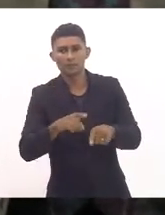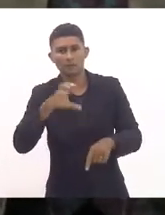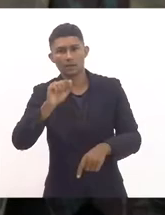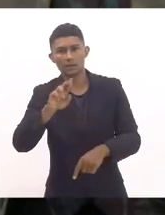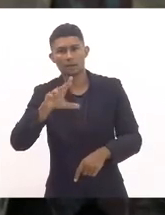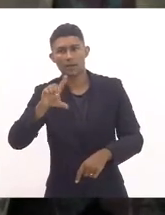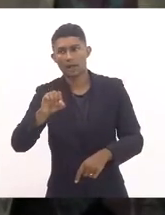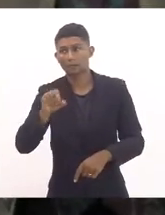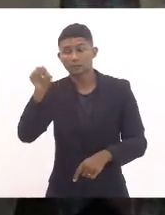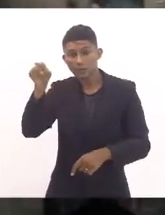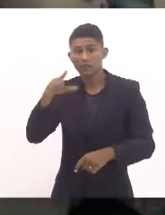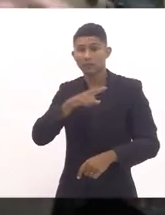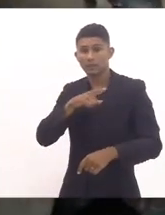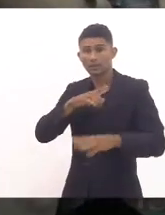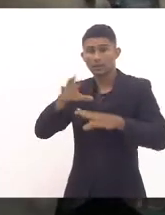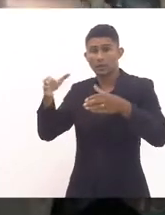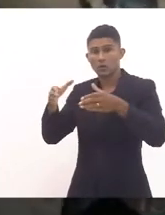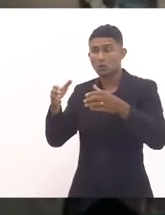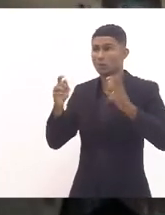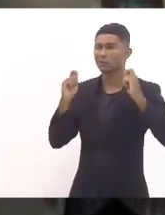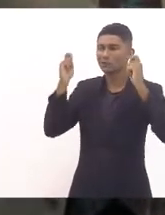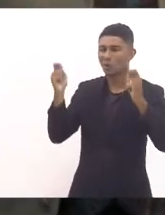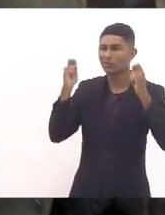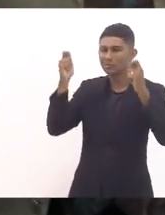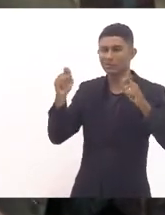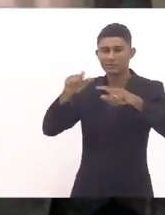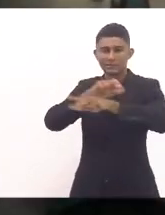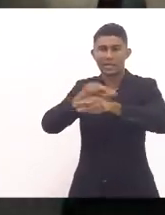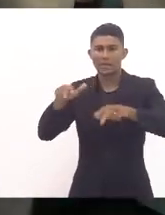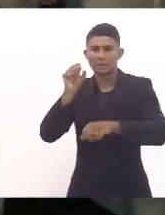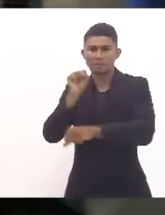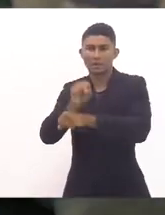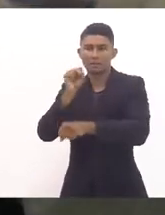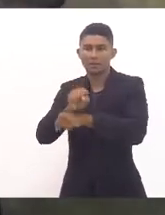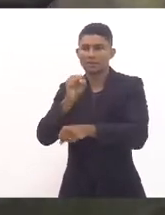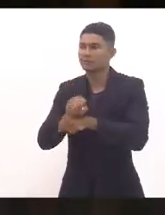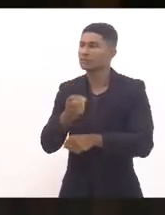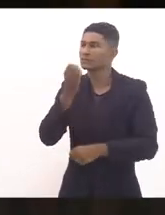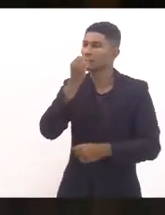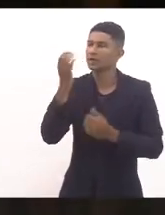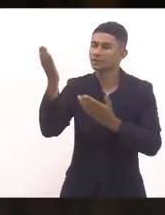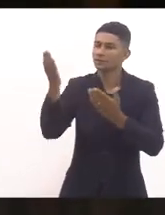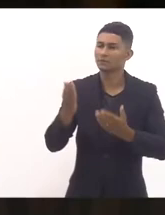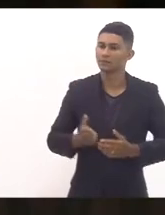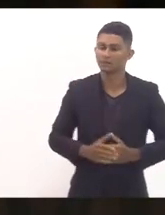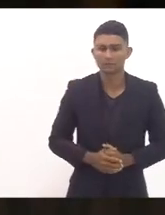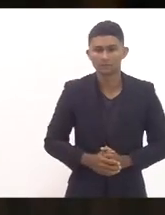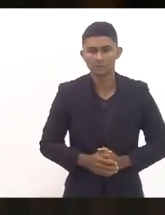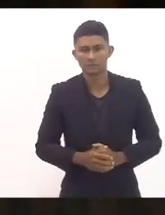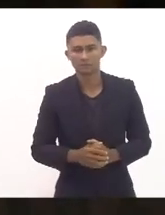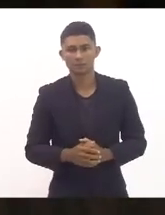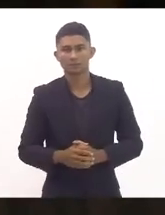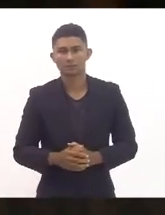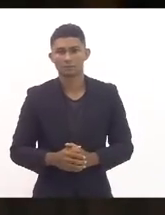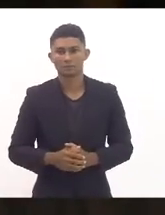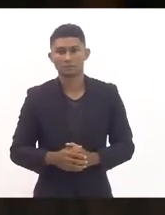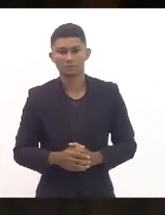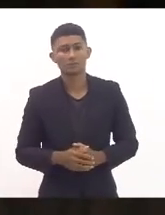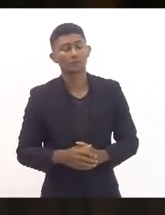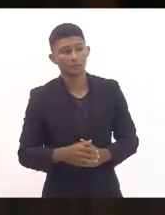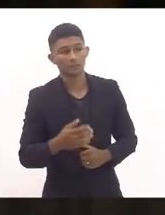torcida está aqui esperando, quer dizer, são várias torcidas. Sejam muito bem-vindos. Pede para botar em primeiro lugar na extraordinária. Se puder,